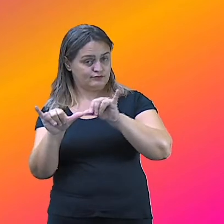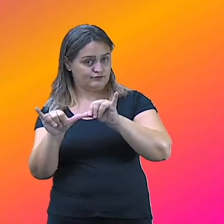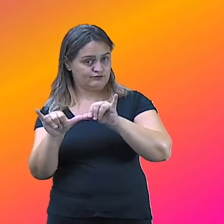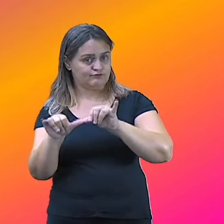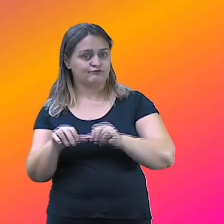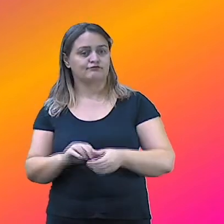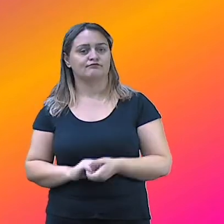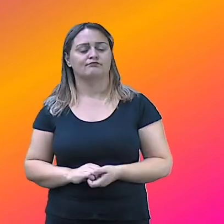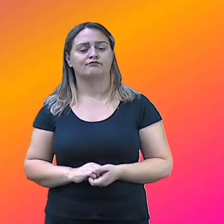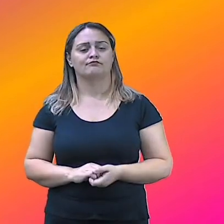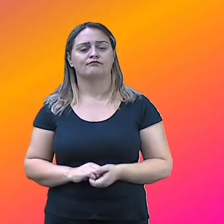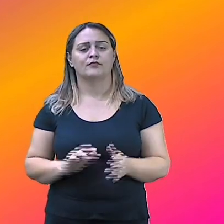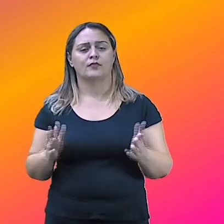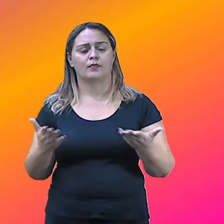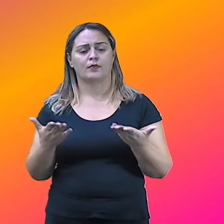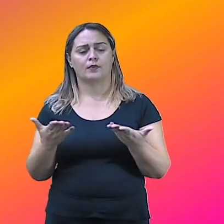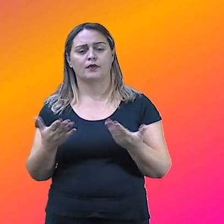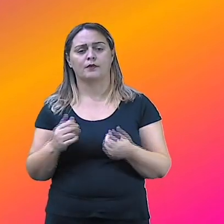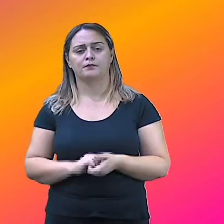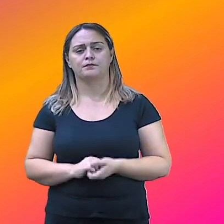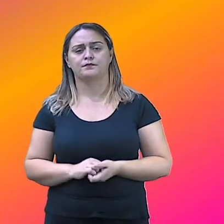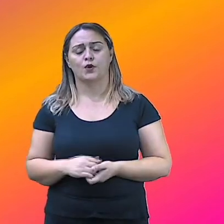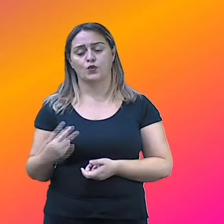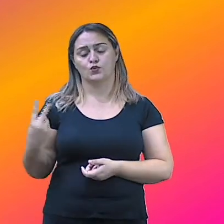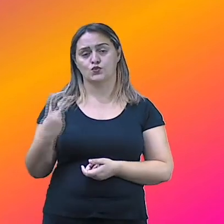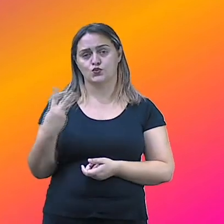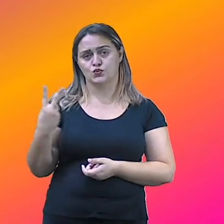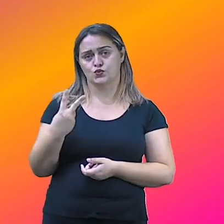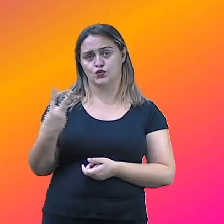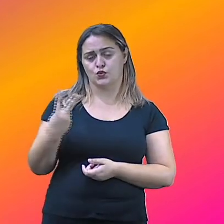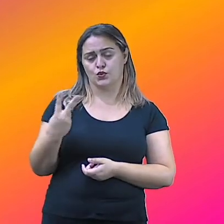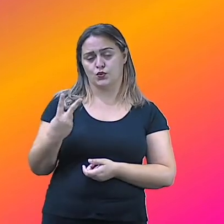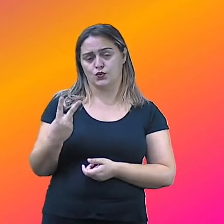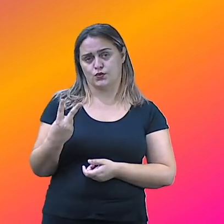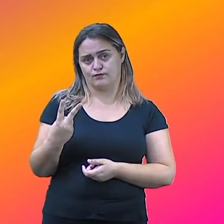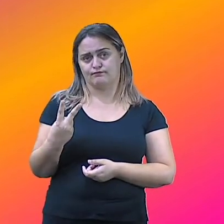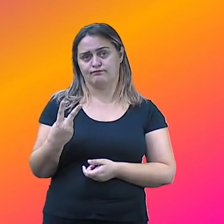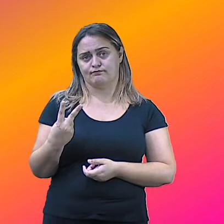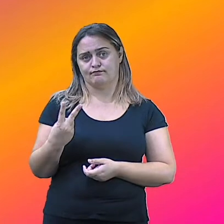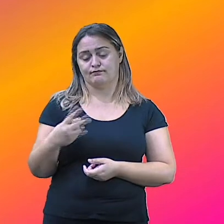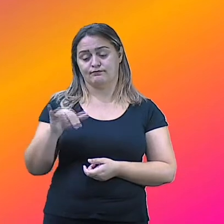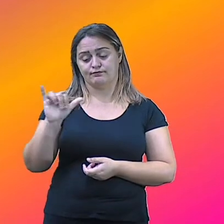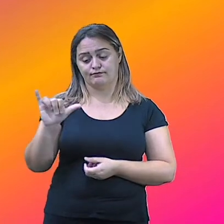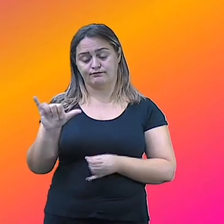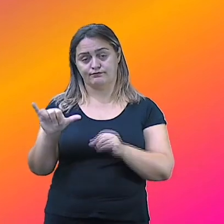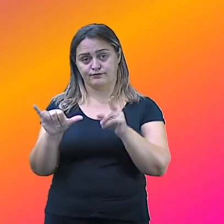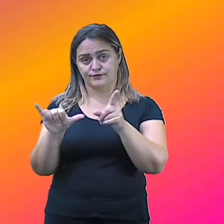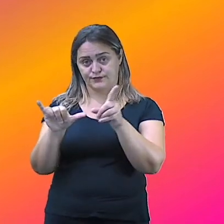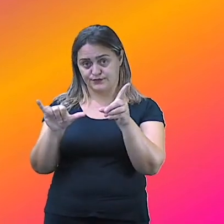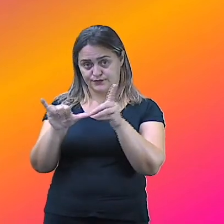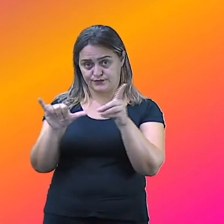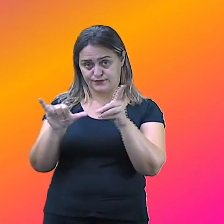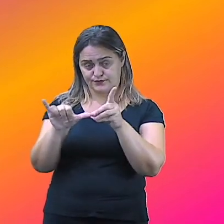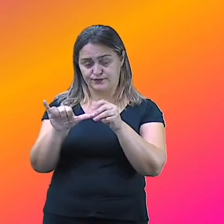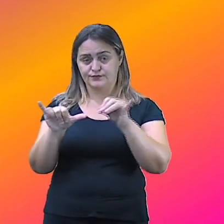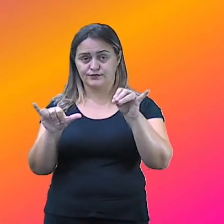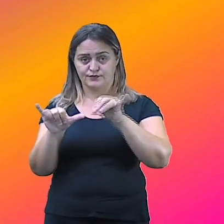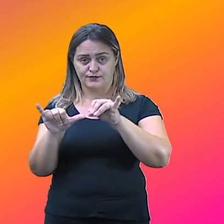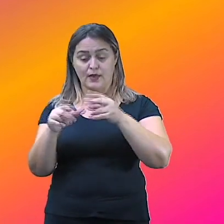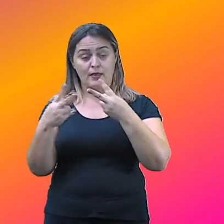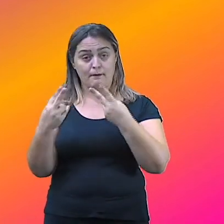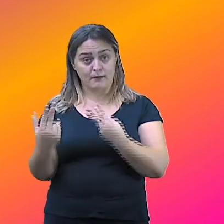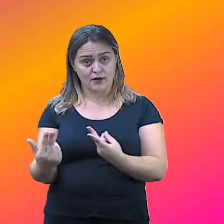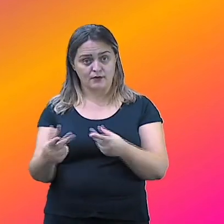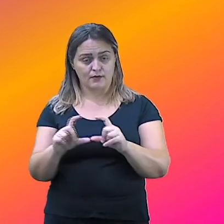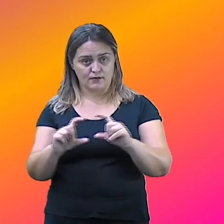Guardem essa informação. Bitransitivo. Pedem dois complementos, objeto direto e